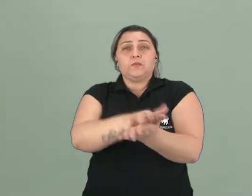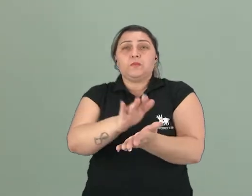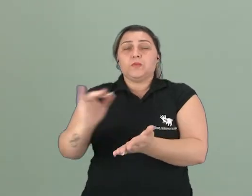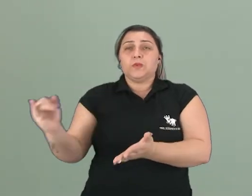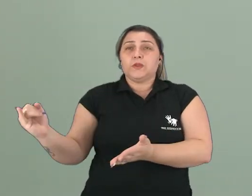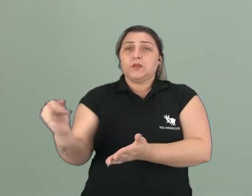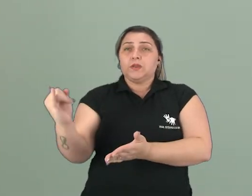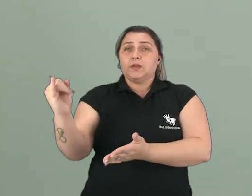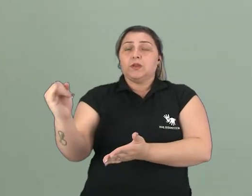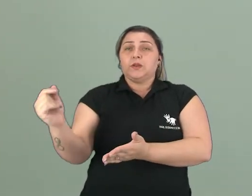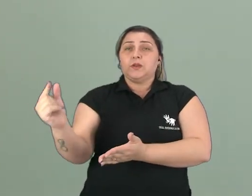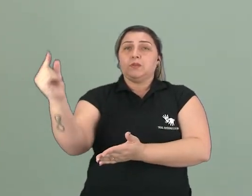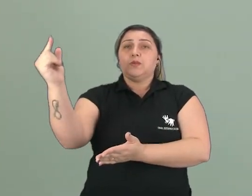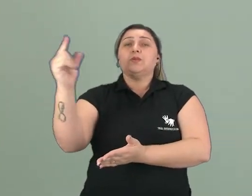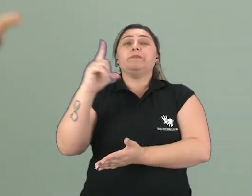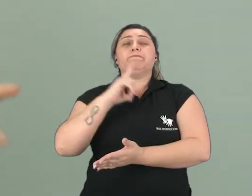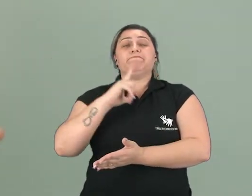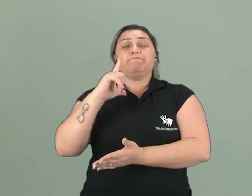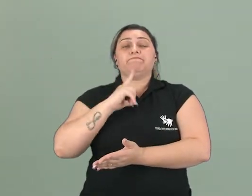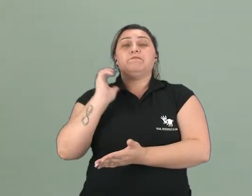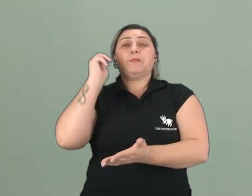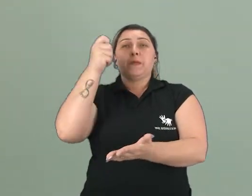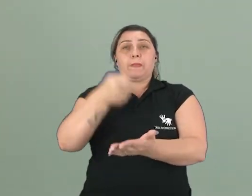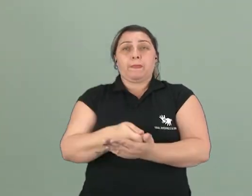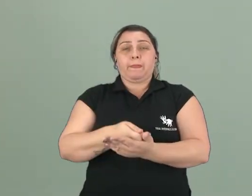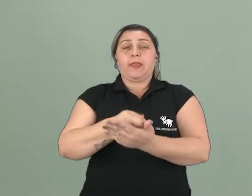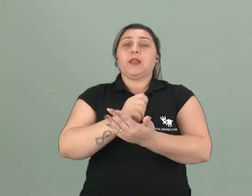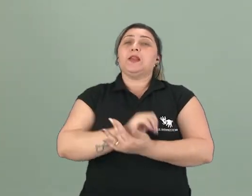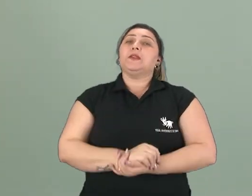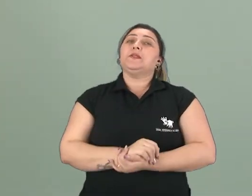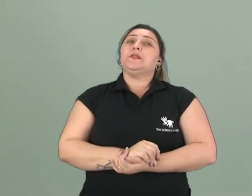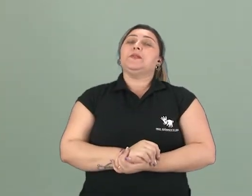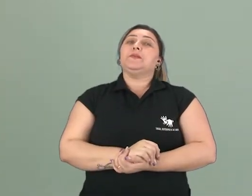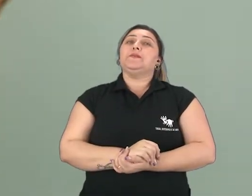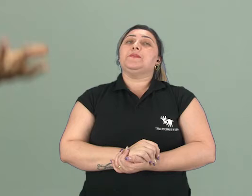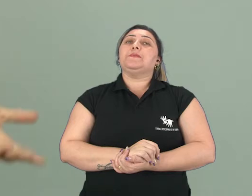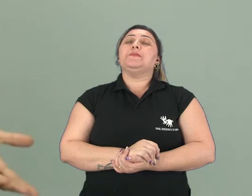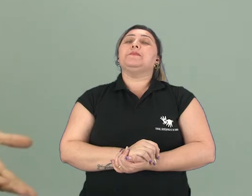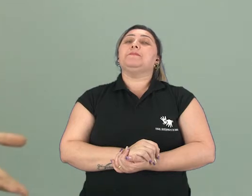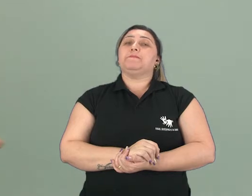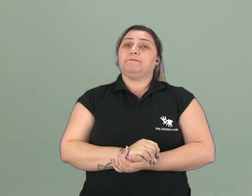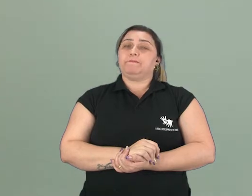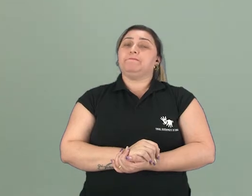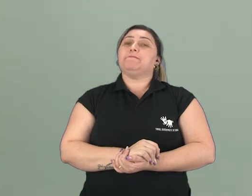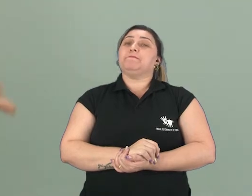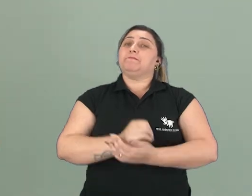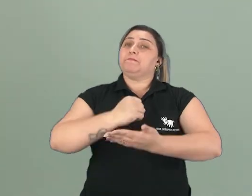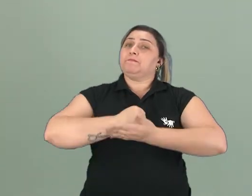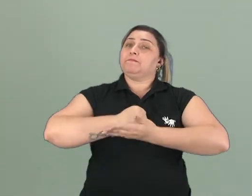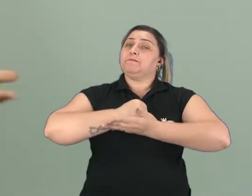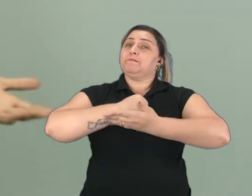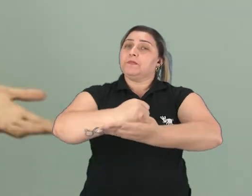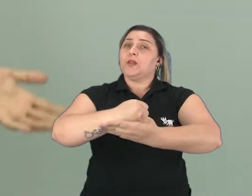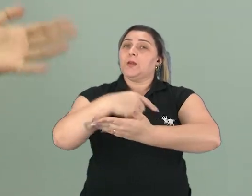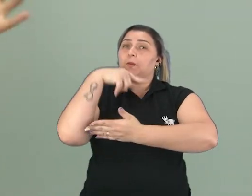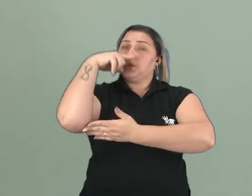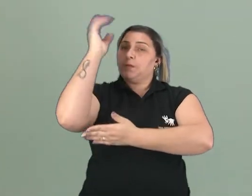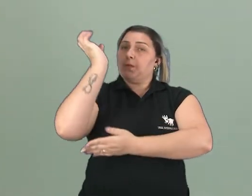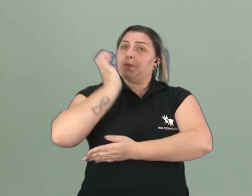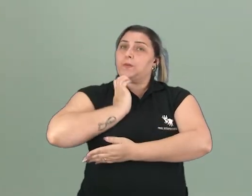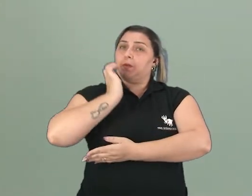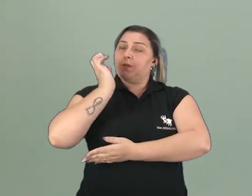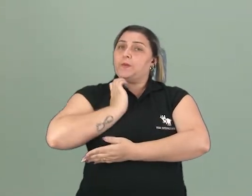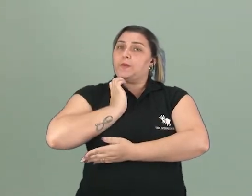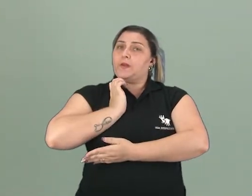que eram estabelecidos, e esse pagamento desses impostos era o que sustentava o luxo e a riqueza